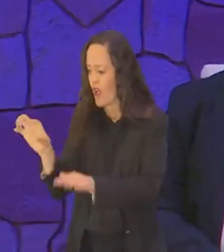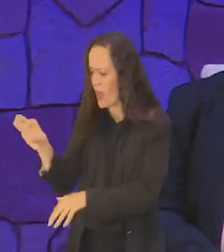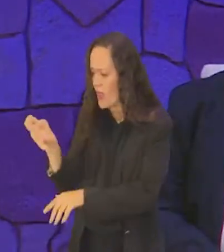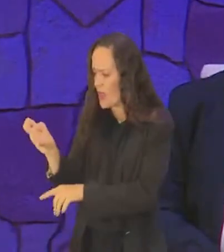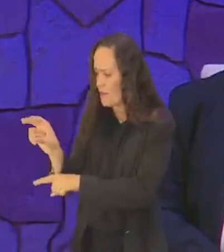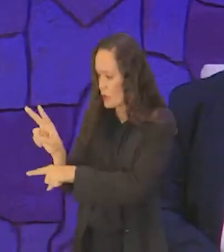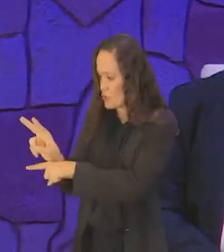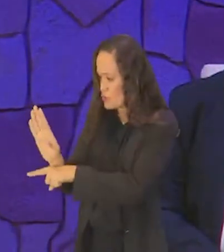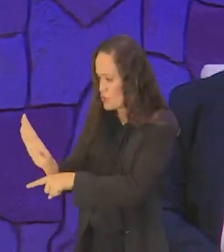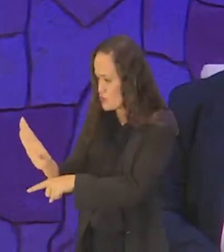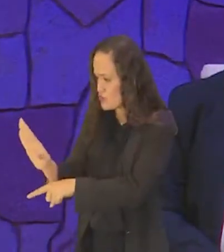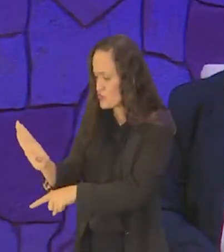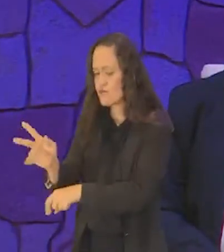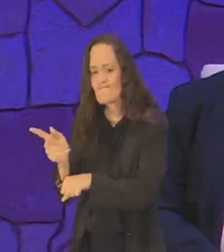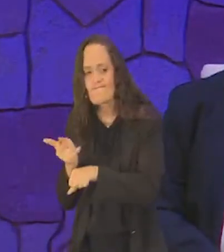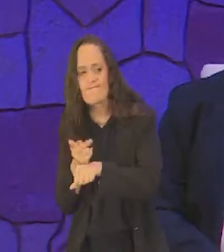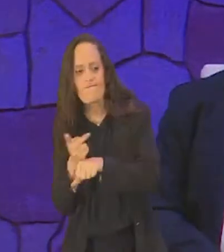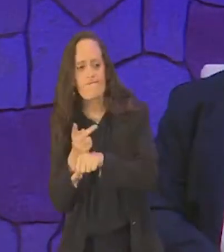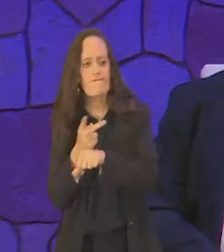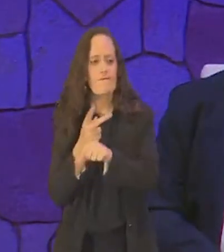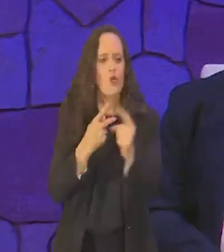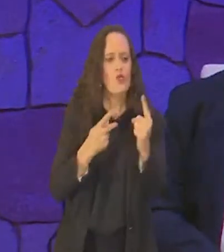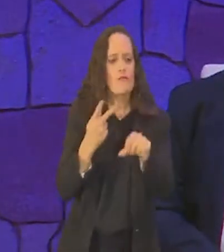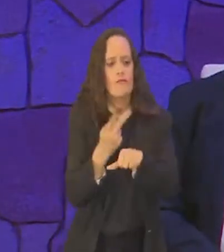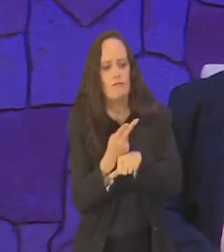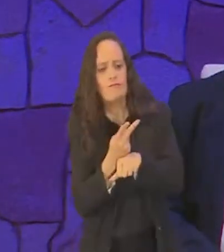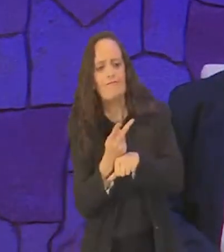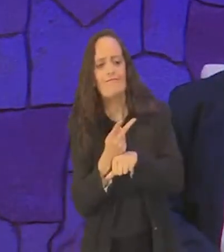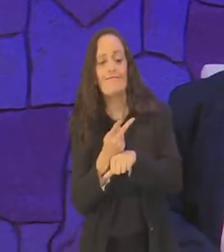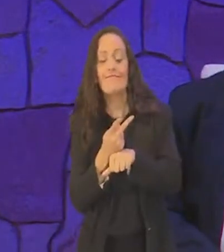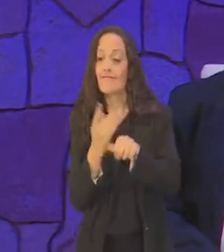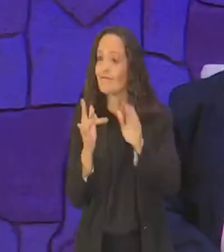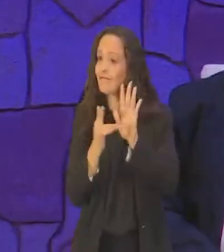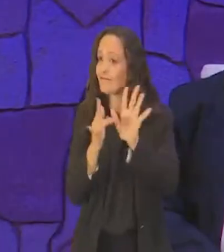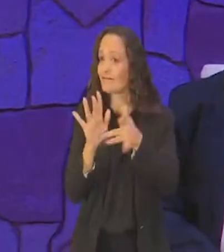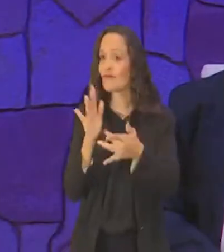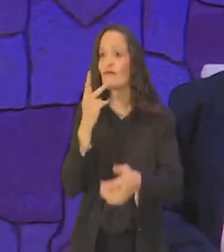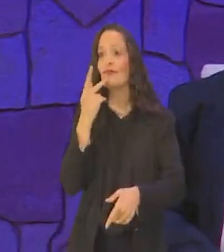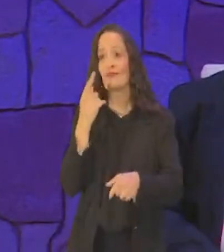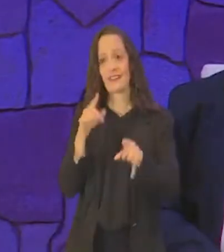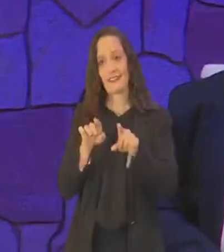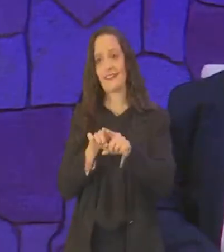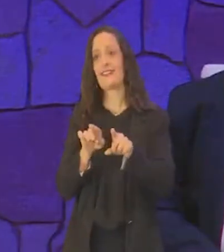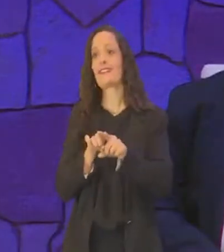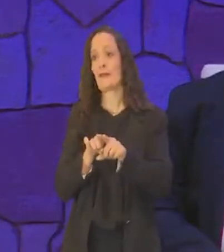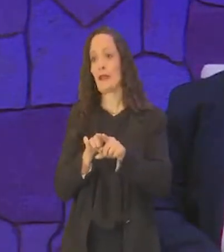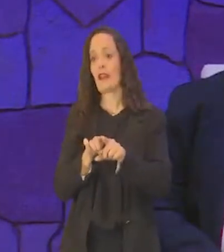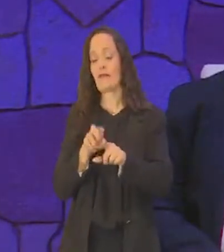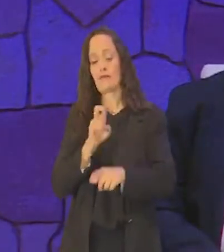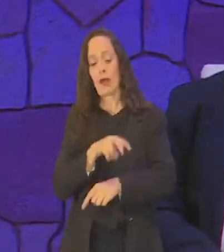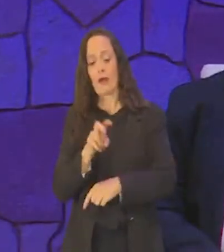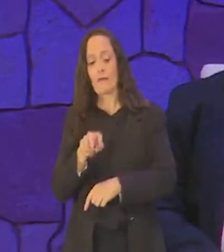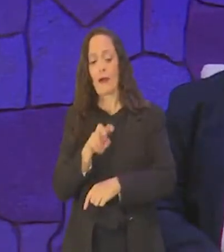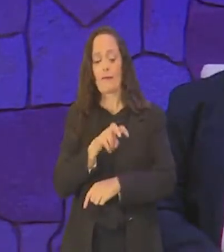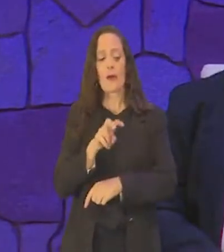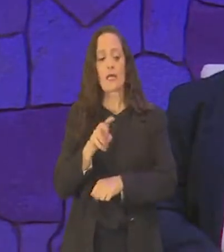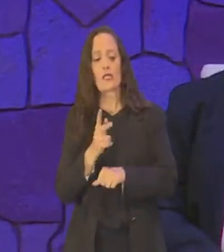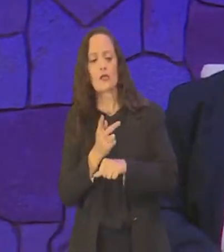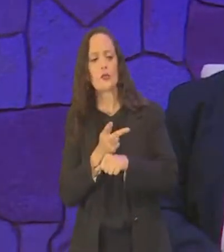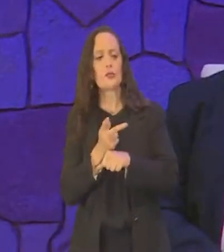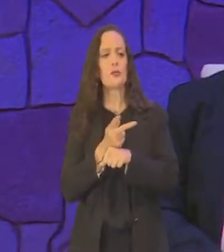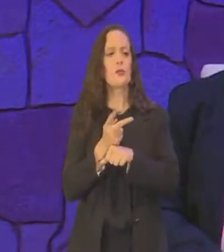vai atrás da que se perdeu? Jesus fala isso em um contexto em que Ele está caminhando em